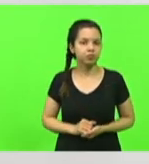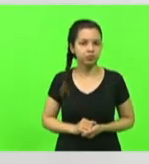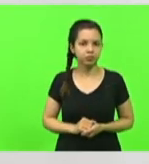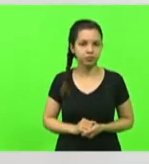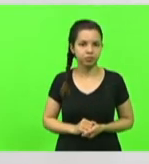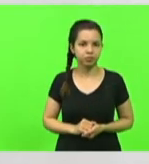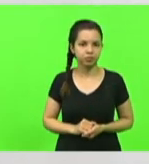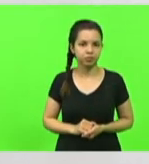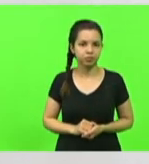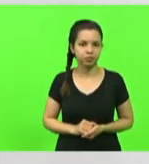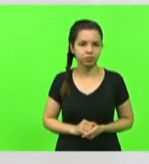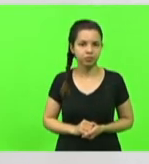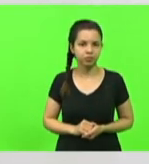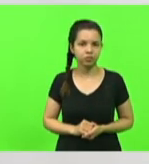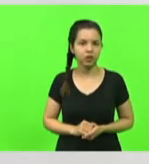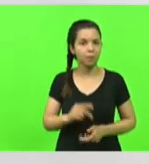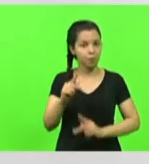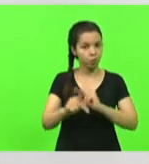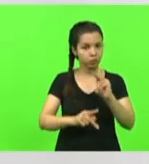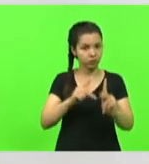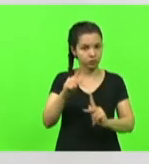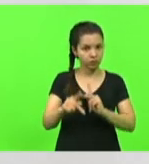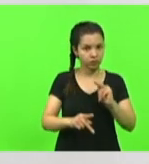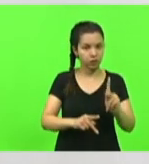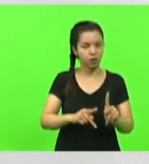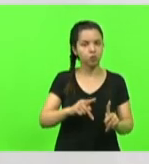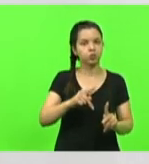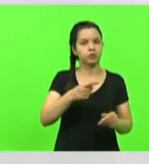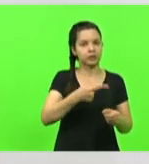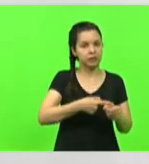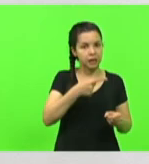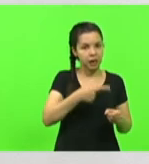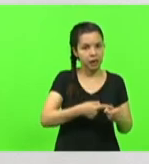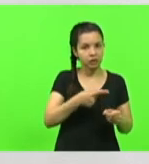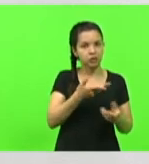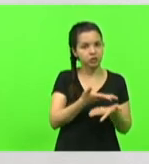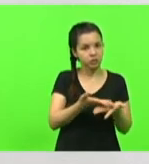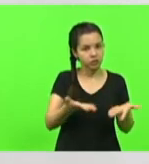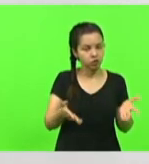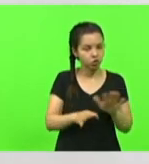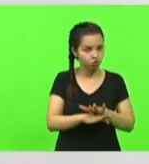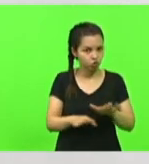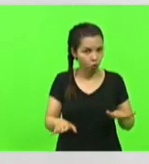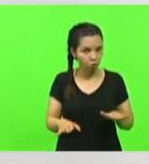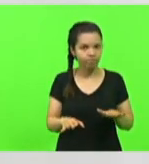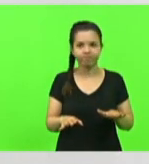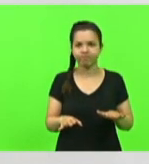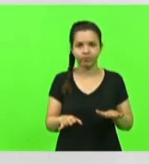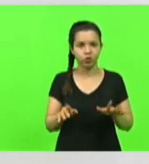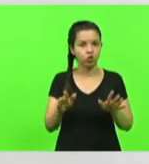não só da população de São Bento do Sul, mas também de Santa Catarina.